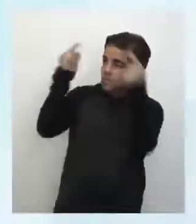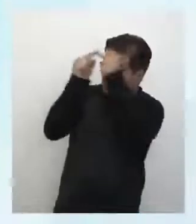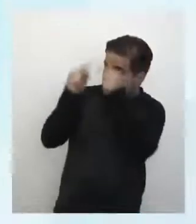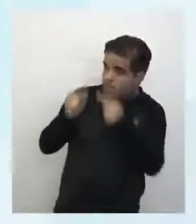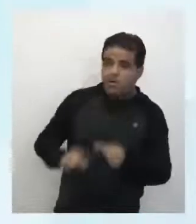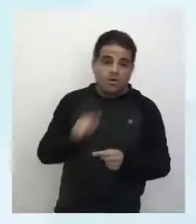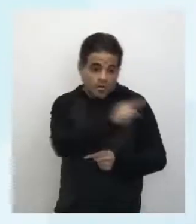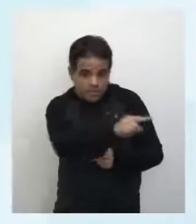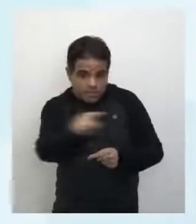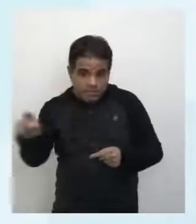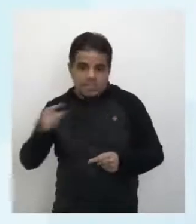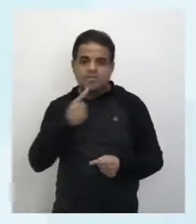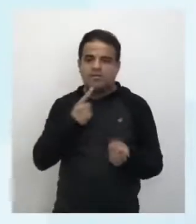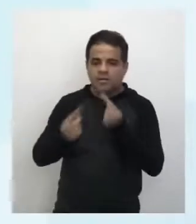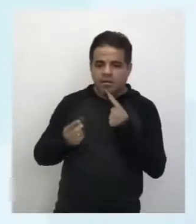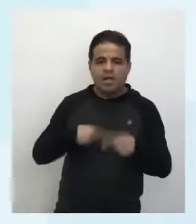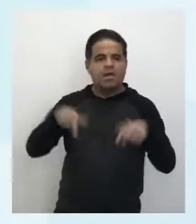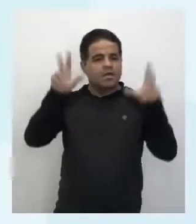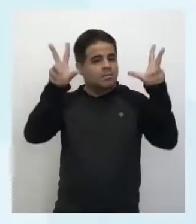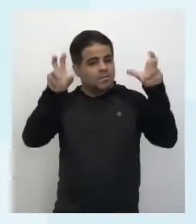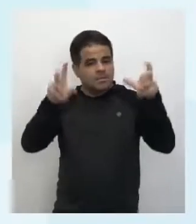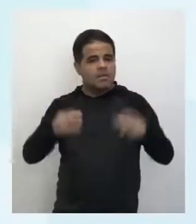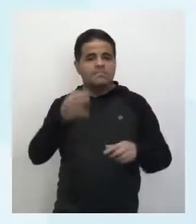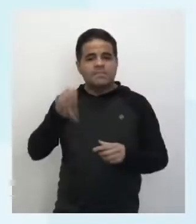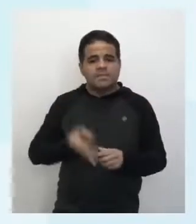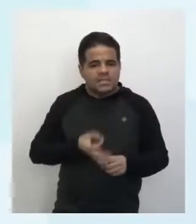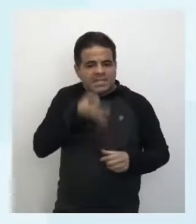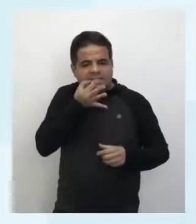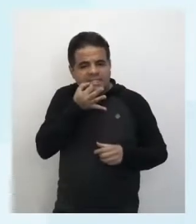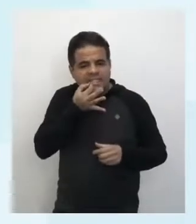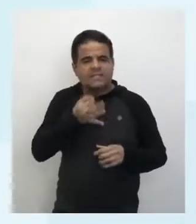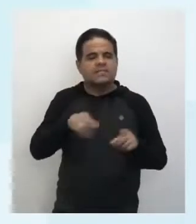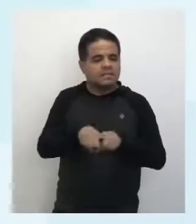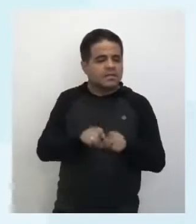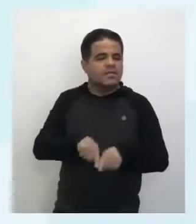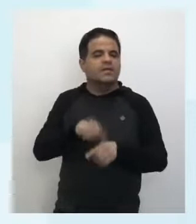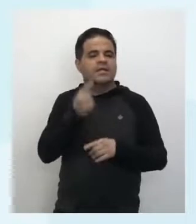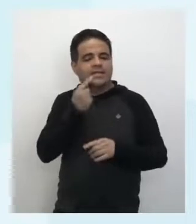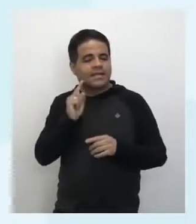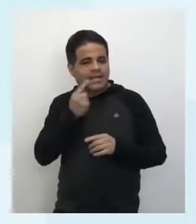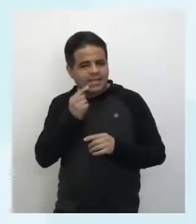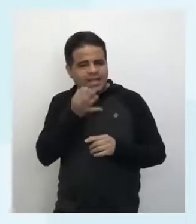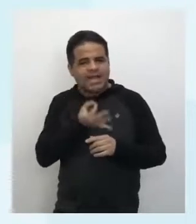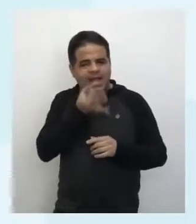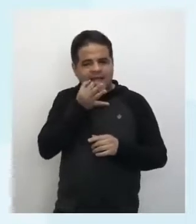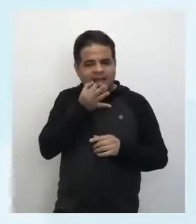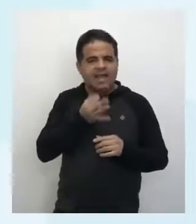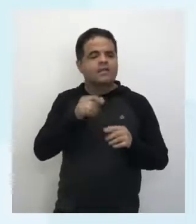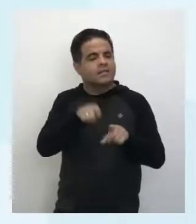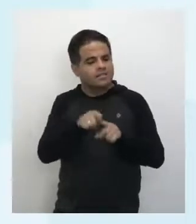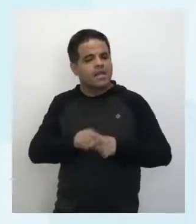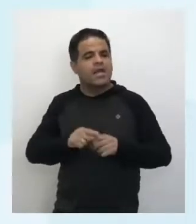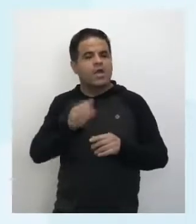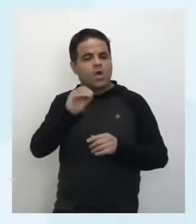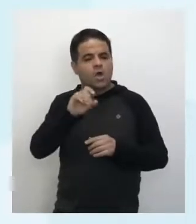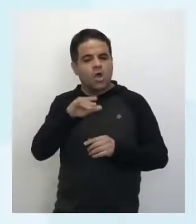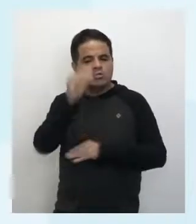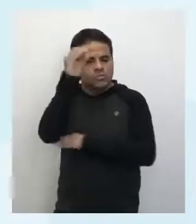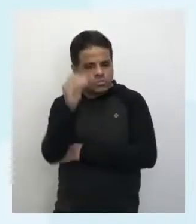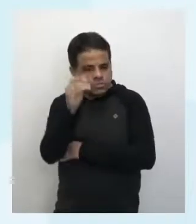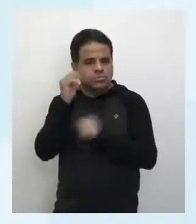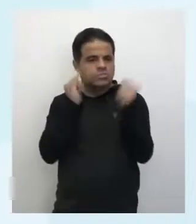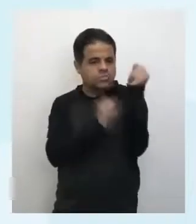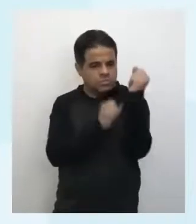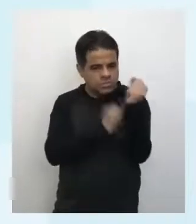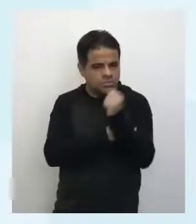aí para vocês, como muitos falaram a respeito dos implantes, né? Implantes dentários, implantes ósseos, esses implantes de pinos,